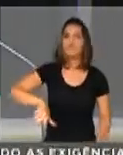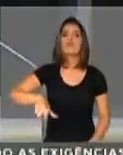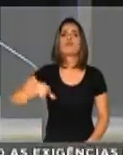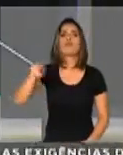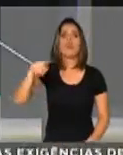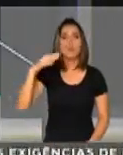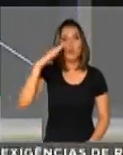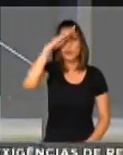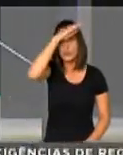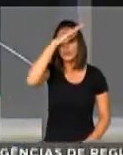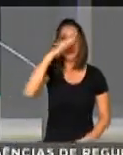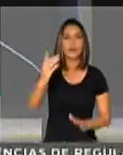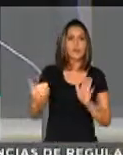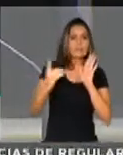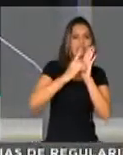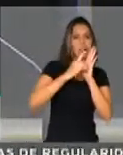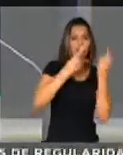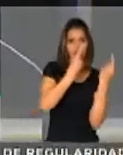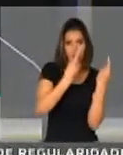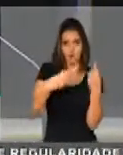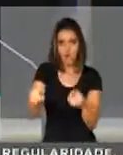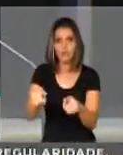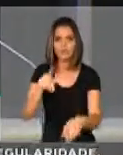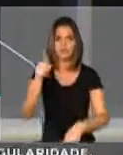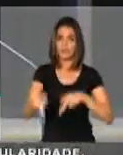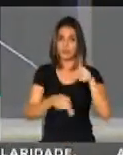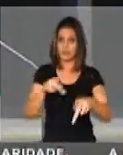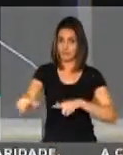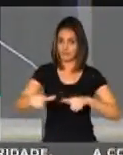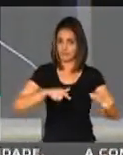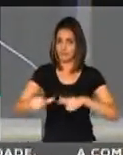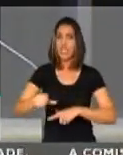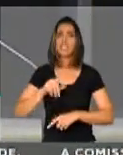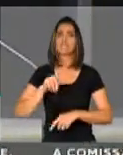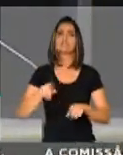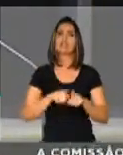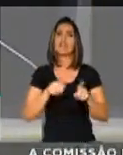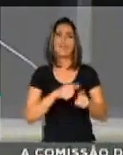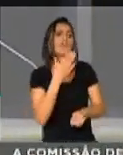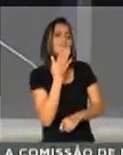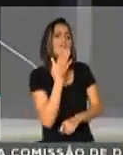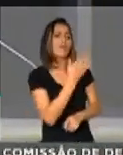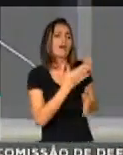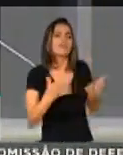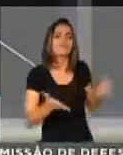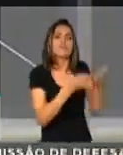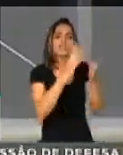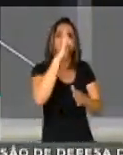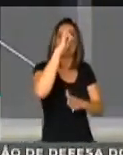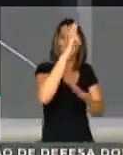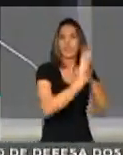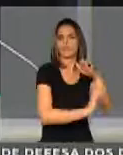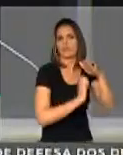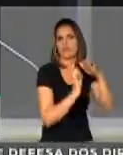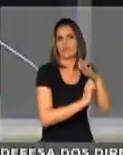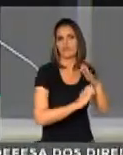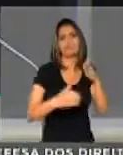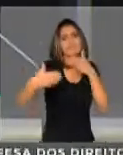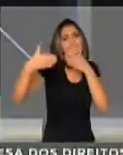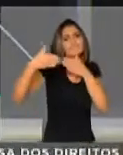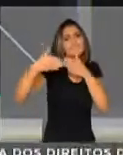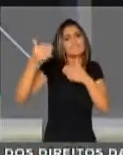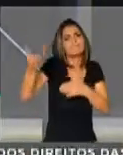os trabalhadores, mais uma medida em favor dos empresários, conforme